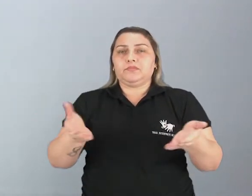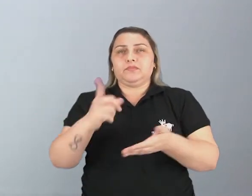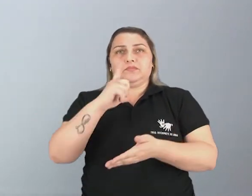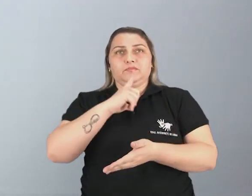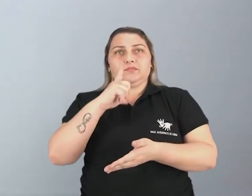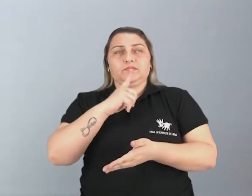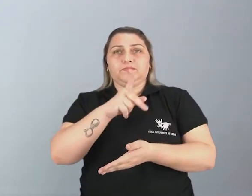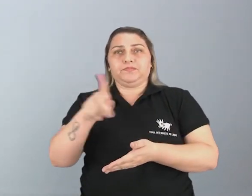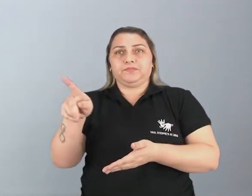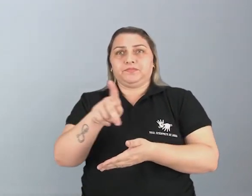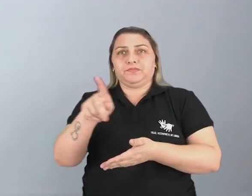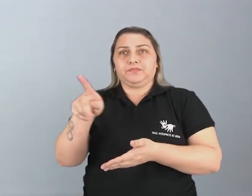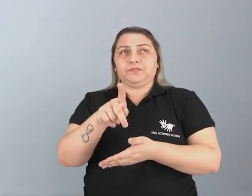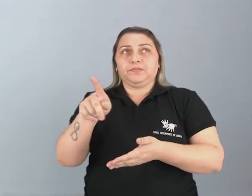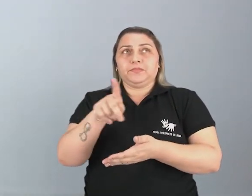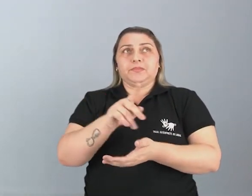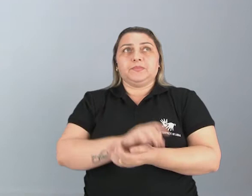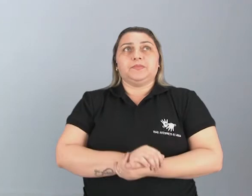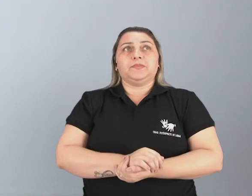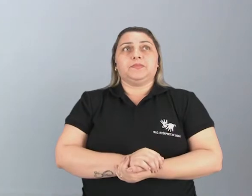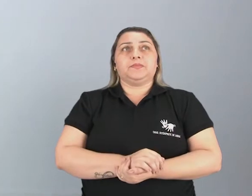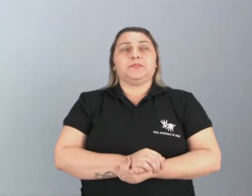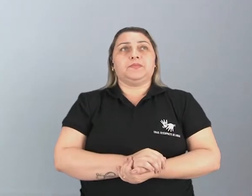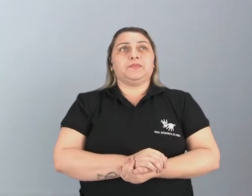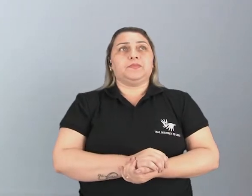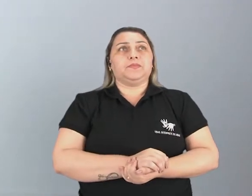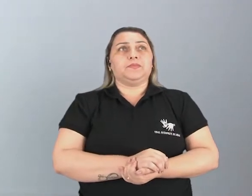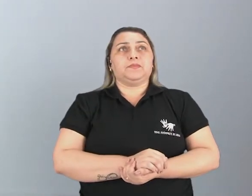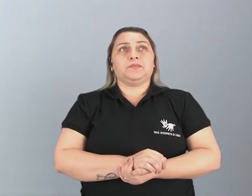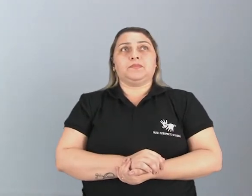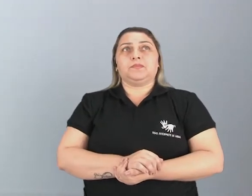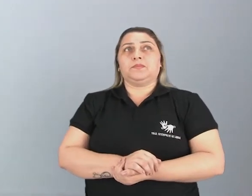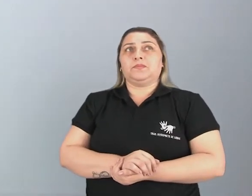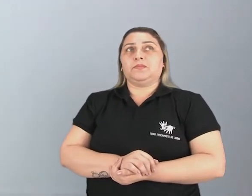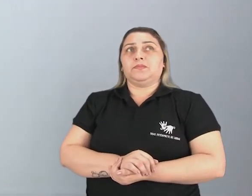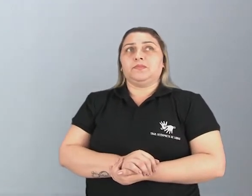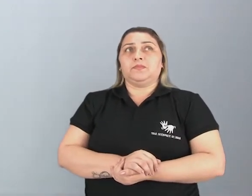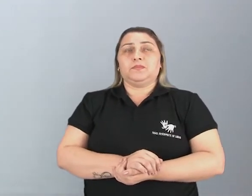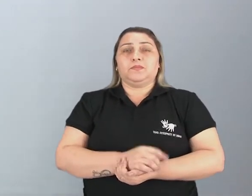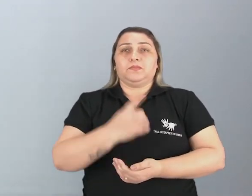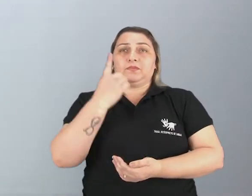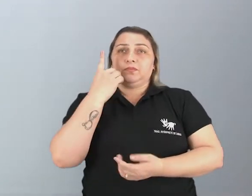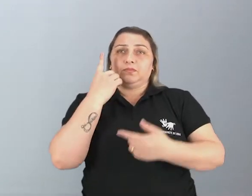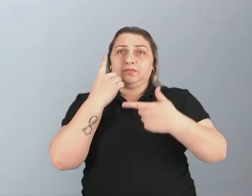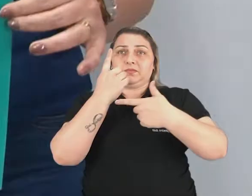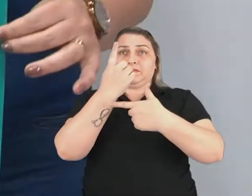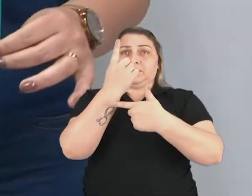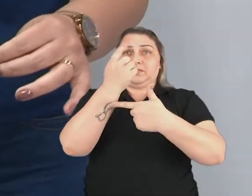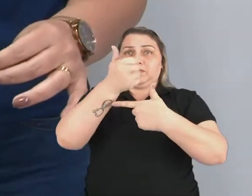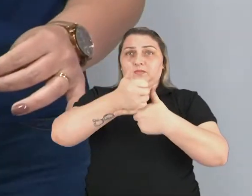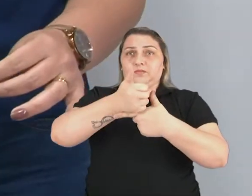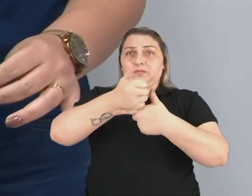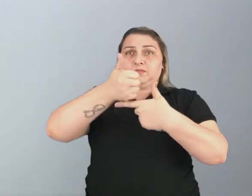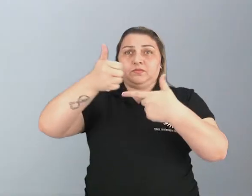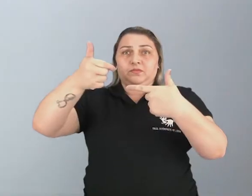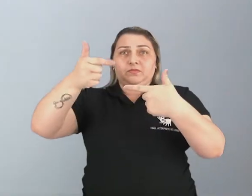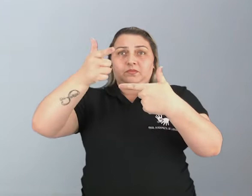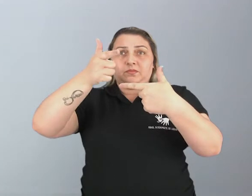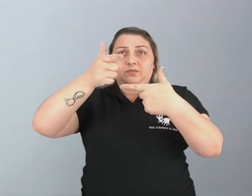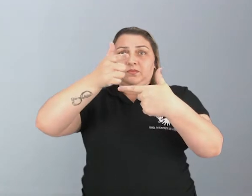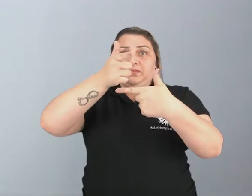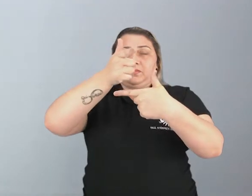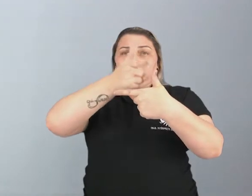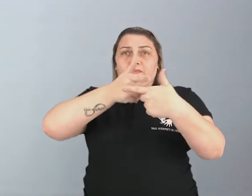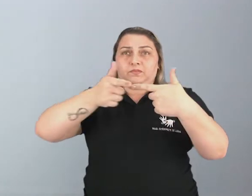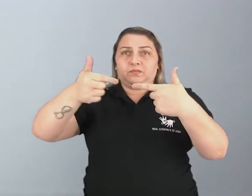tenho, professora, né, o 1 dividido por 2, certinho,